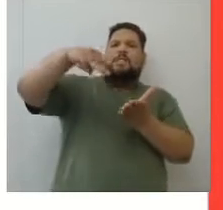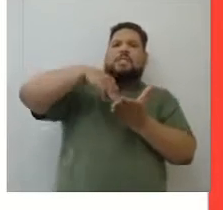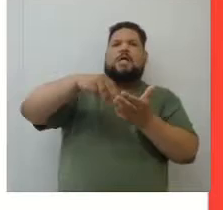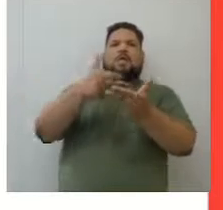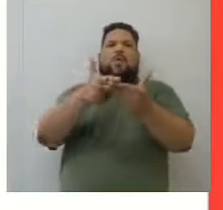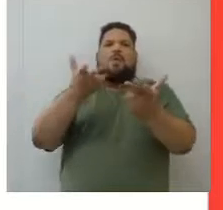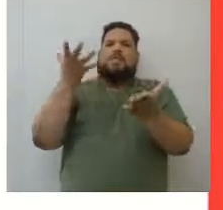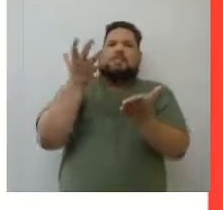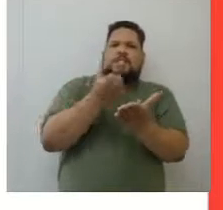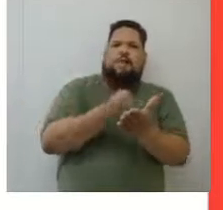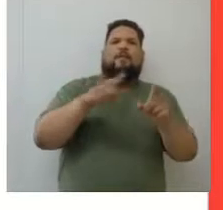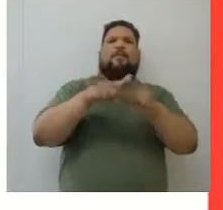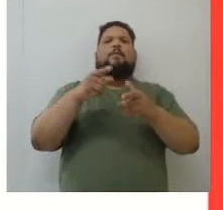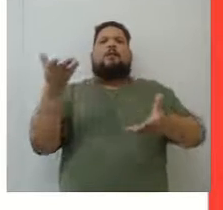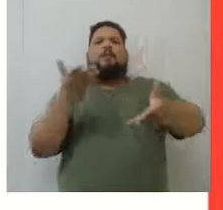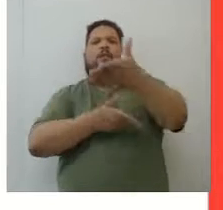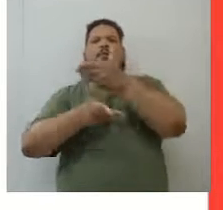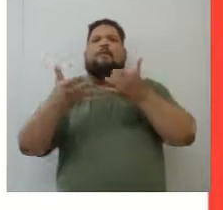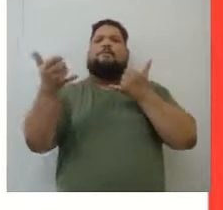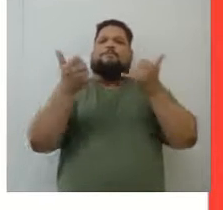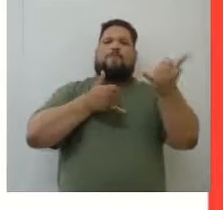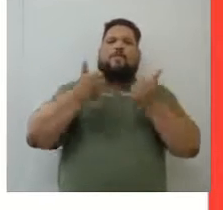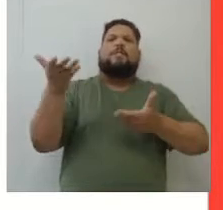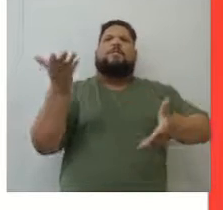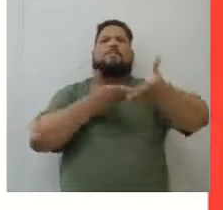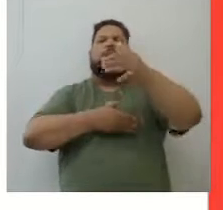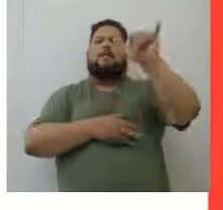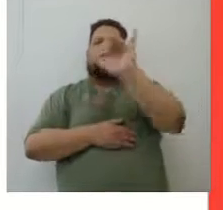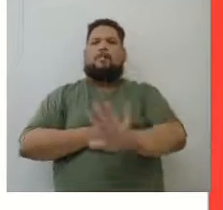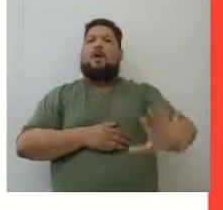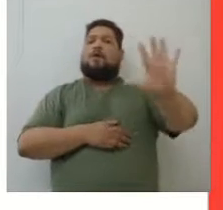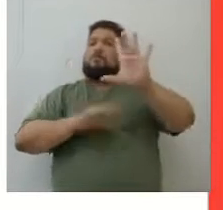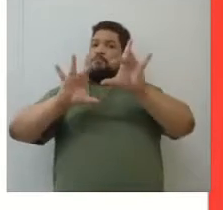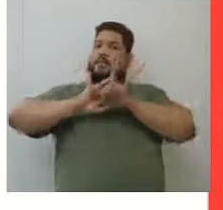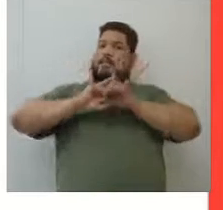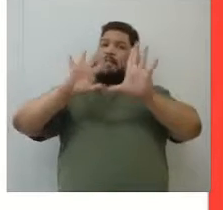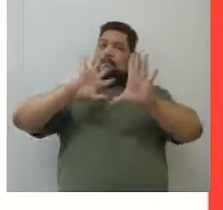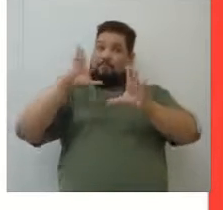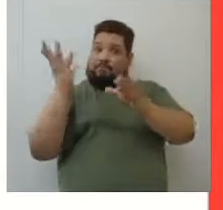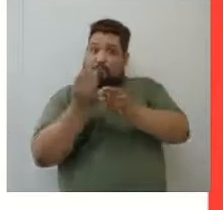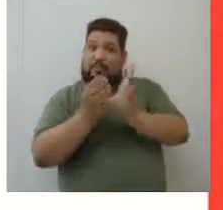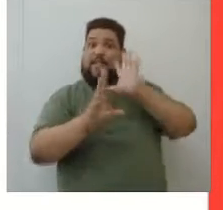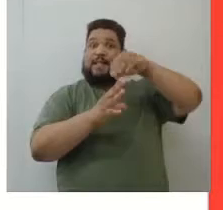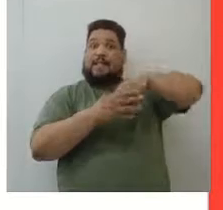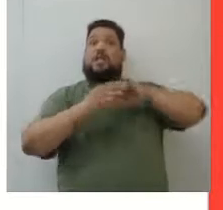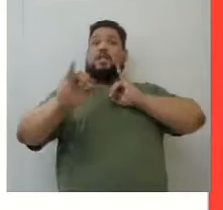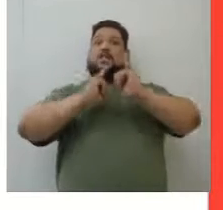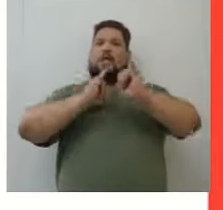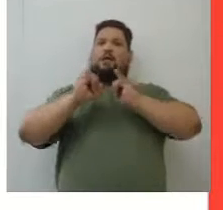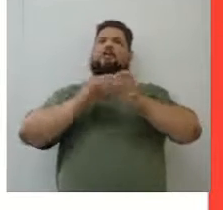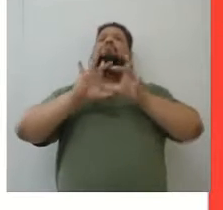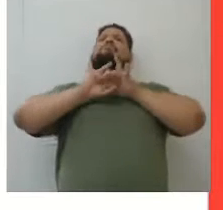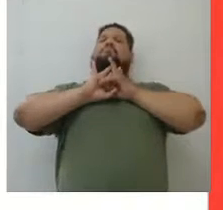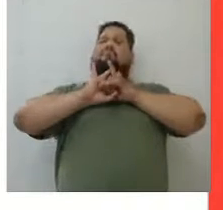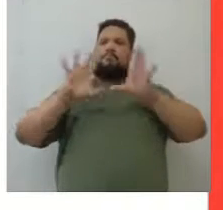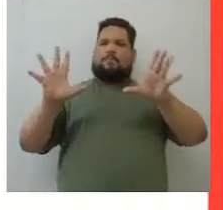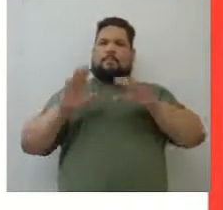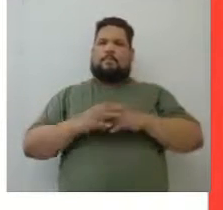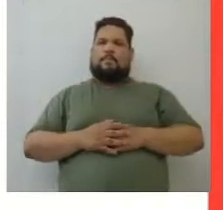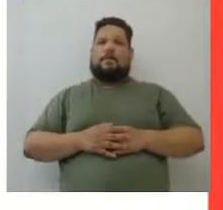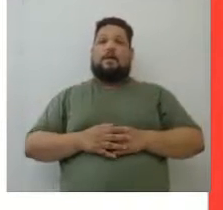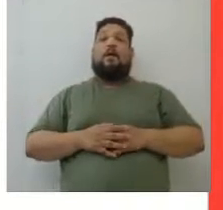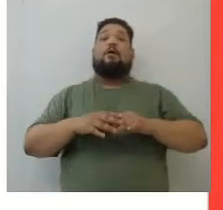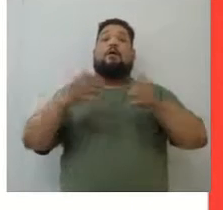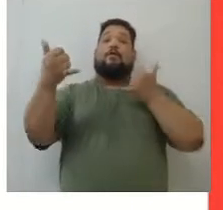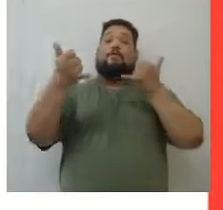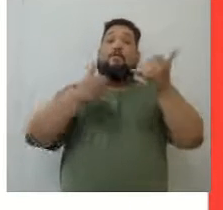certo, de transmitir essa informação, transmitir imagem e deixar disponíveis na internet, certo, essas informações